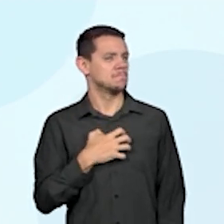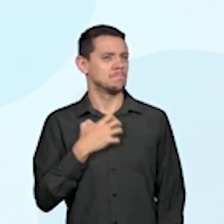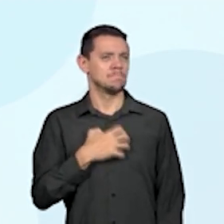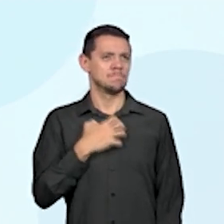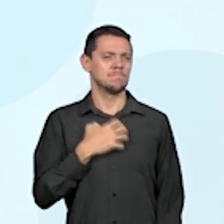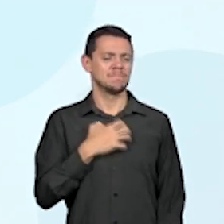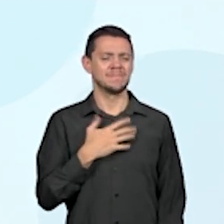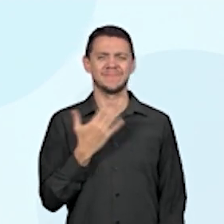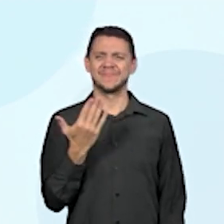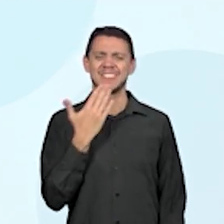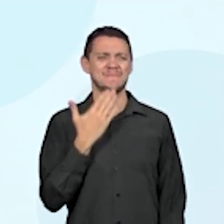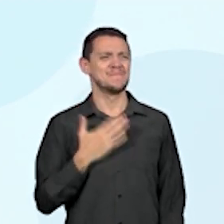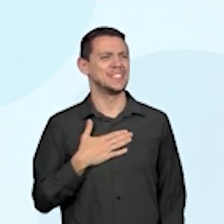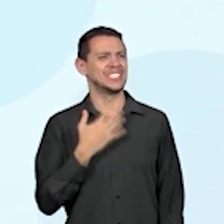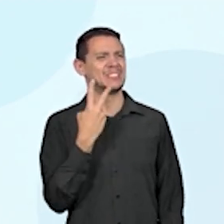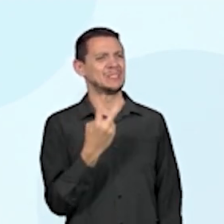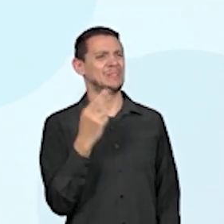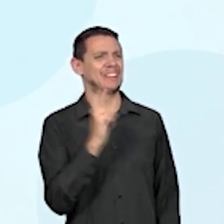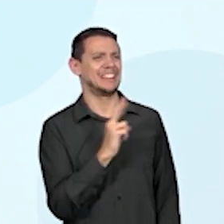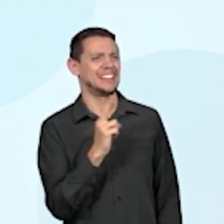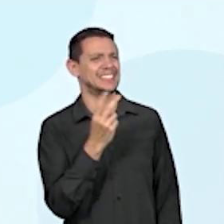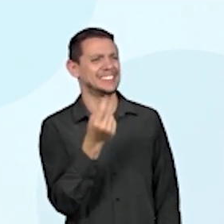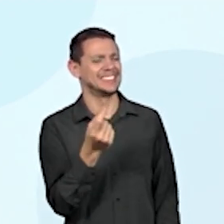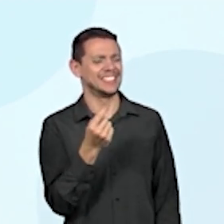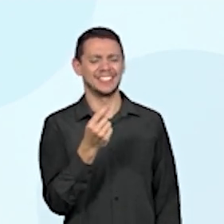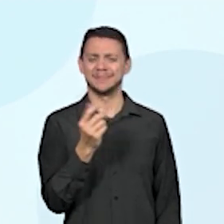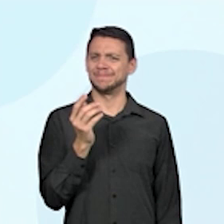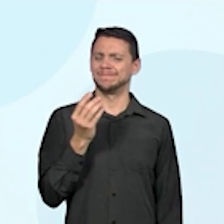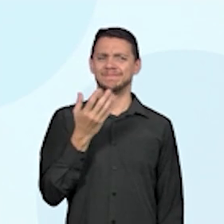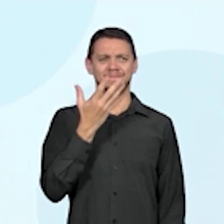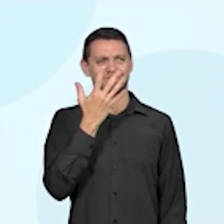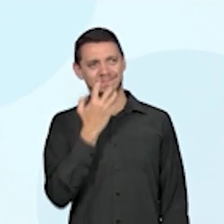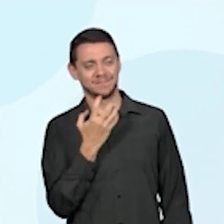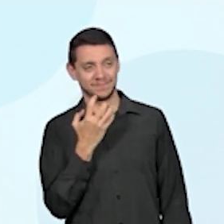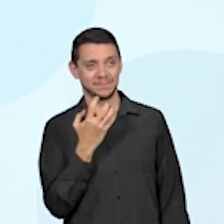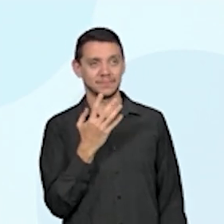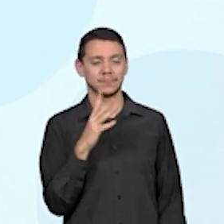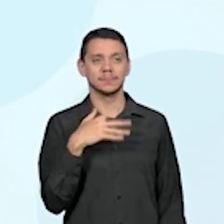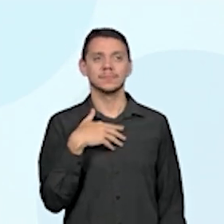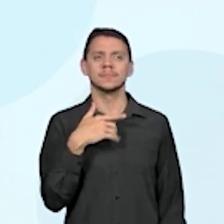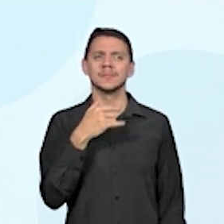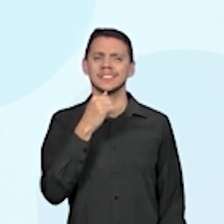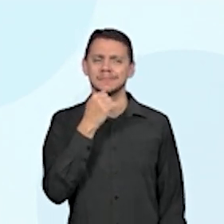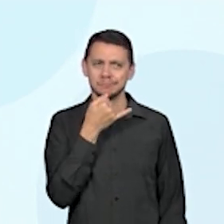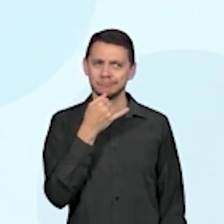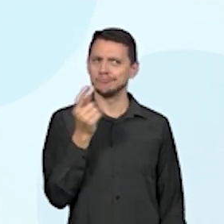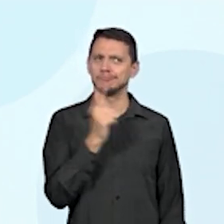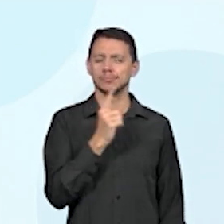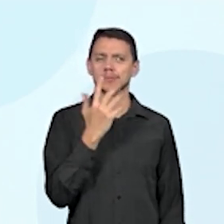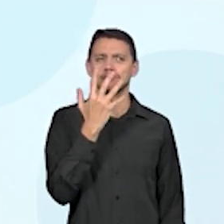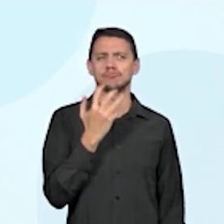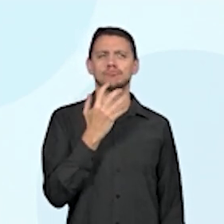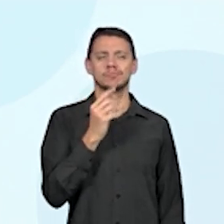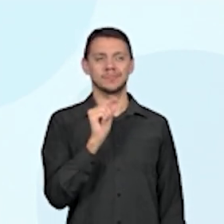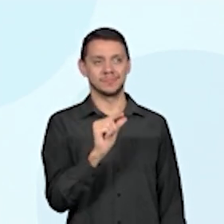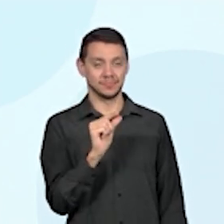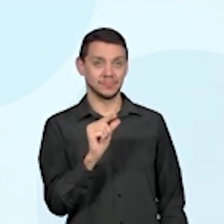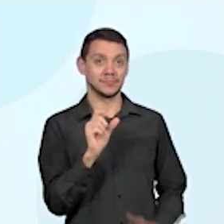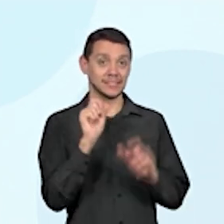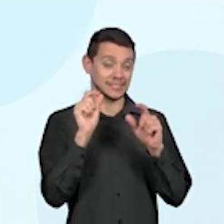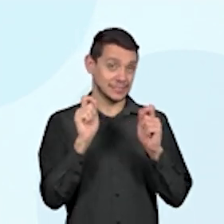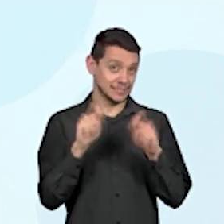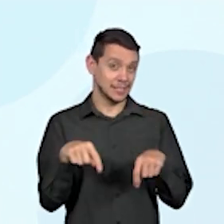pedindo R$2? Uma cara meio aborrecida. Não triste, aborrecido. E posso colocar aqui